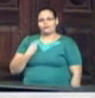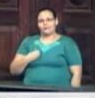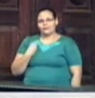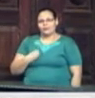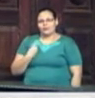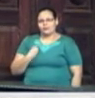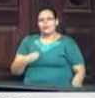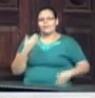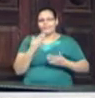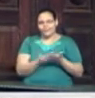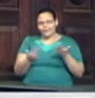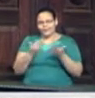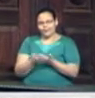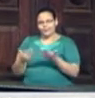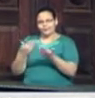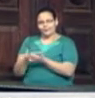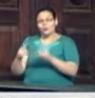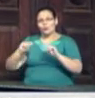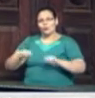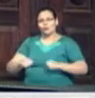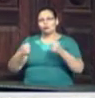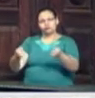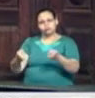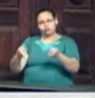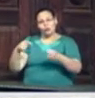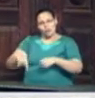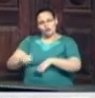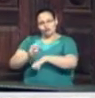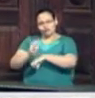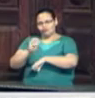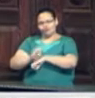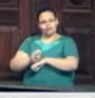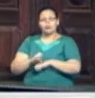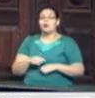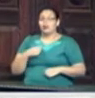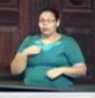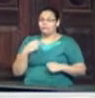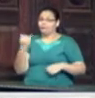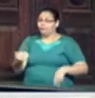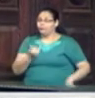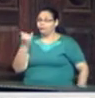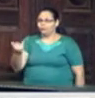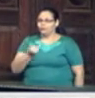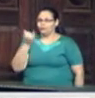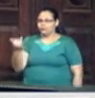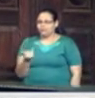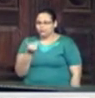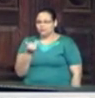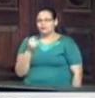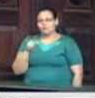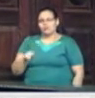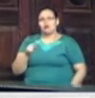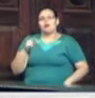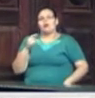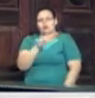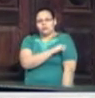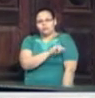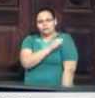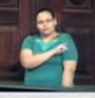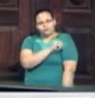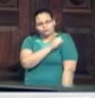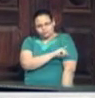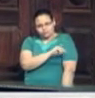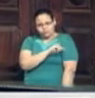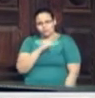de perda de controle da situação desse Estado. Por isso é muito importante que você, carioca e fluminense que nos